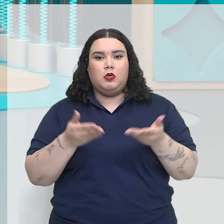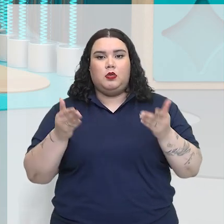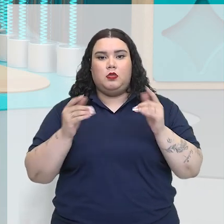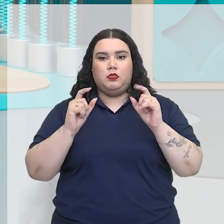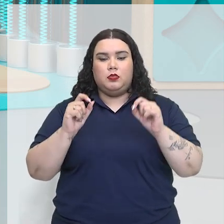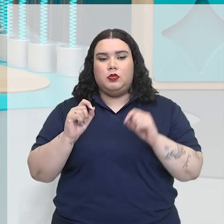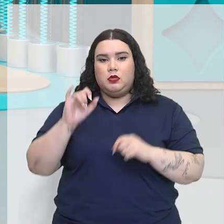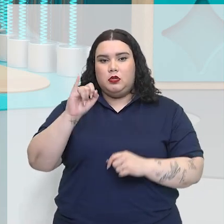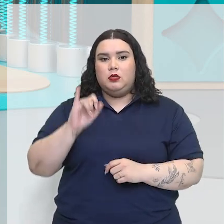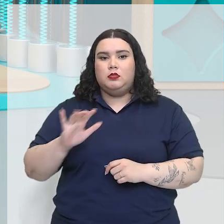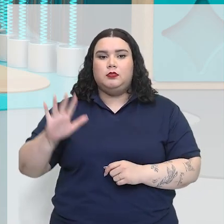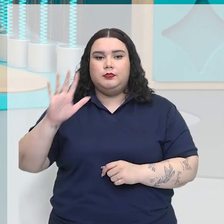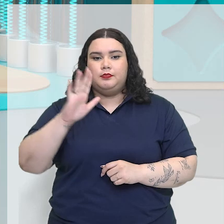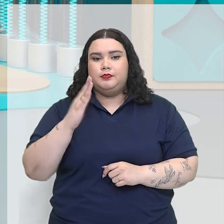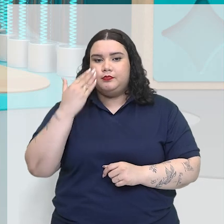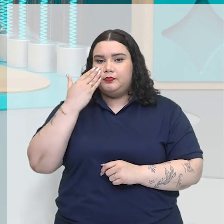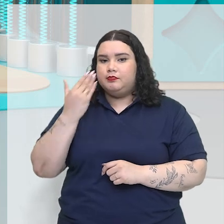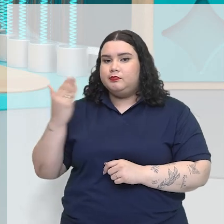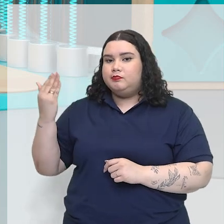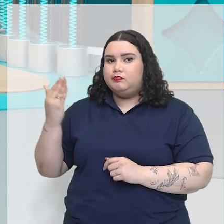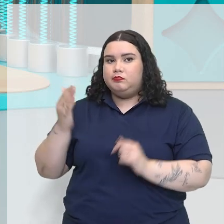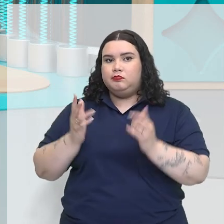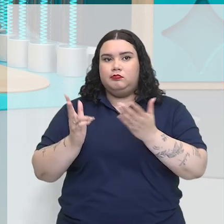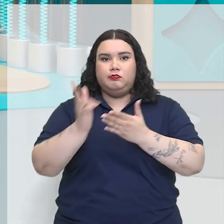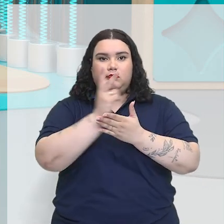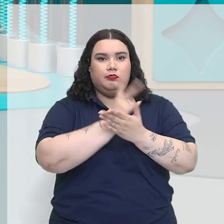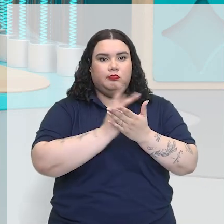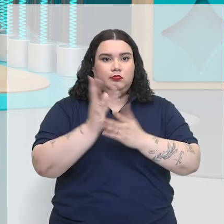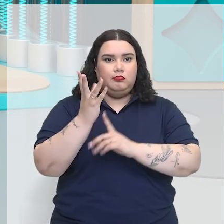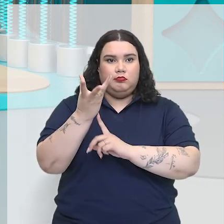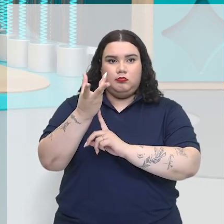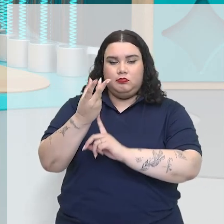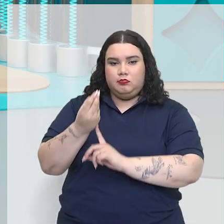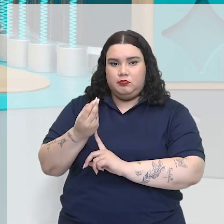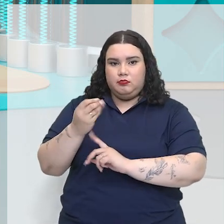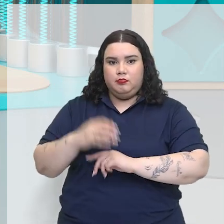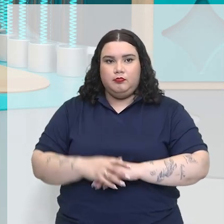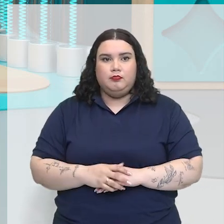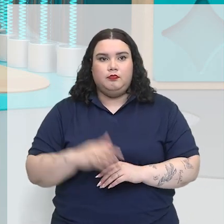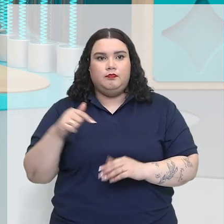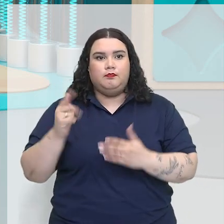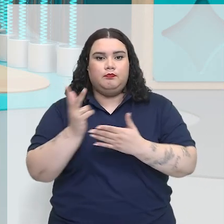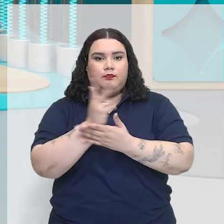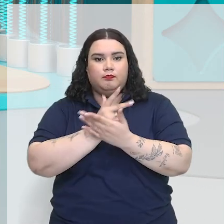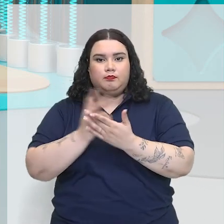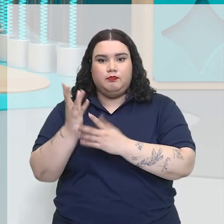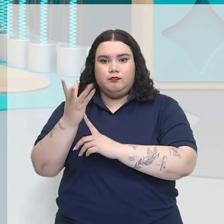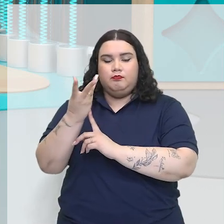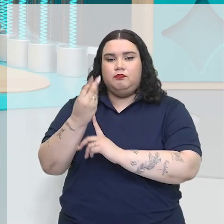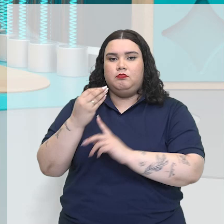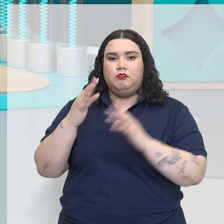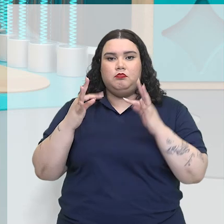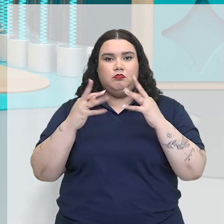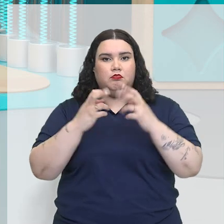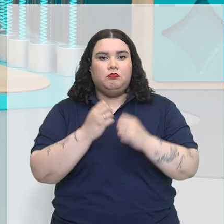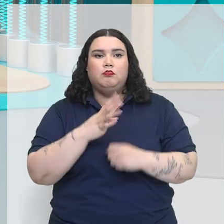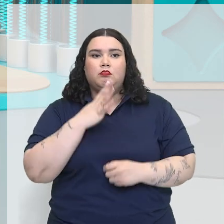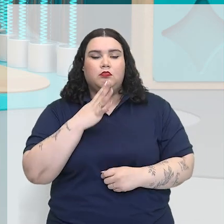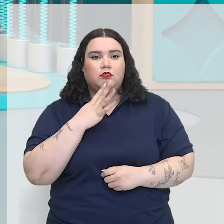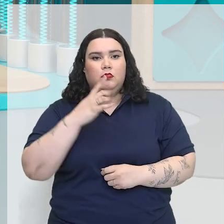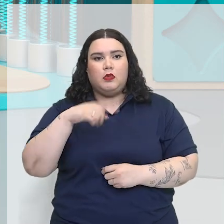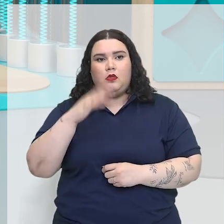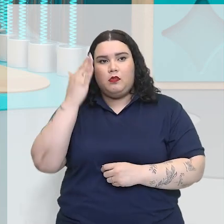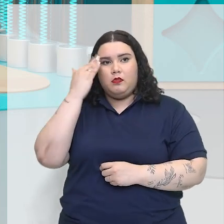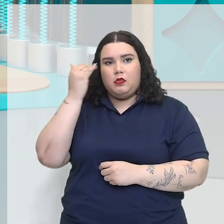primeiramente, em uma imagem, em uma obra de arte, como vocês podem observar. Então, essa obra de arte ela é bastante conhecida, né? É uma